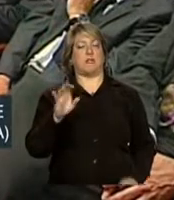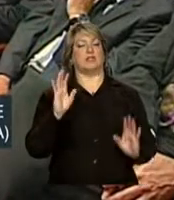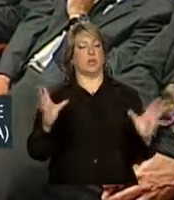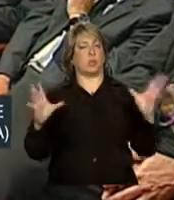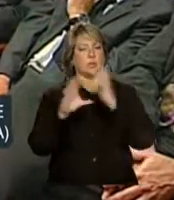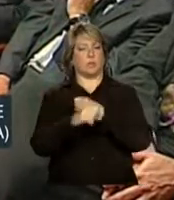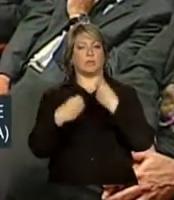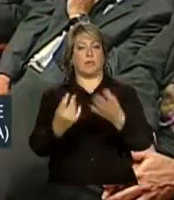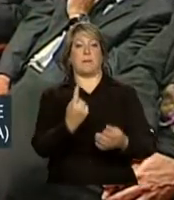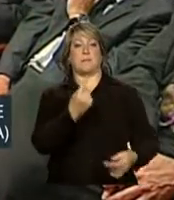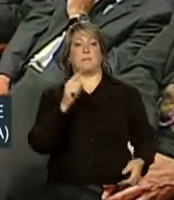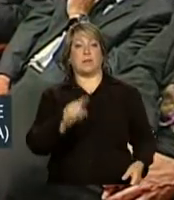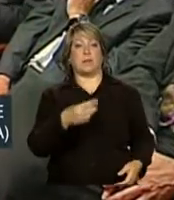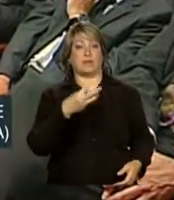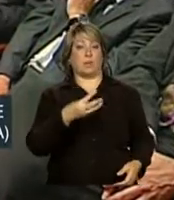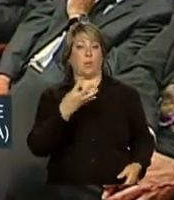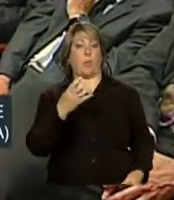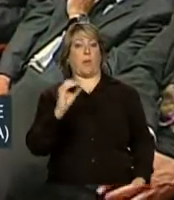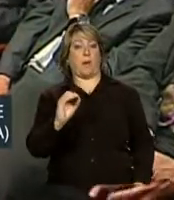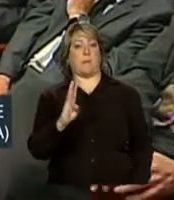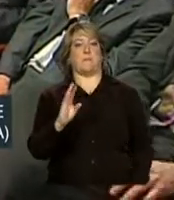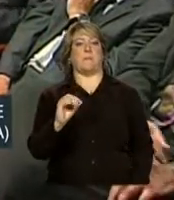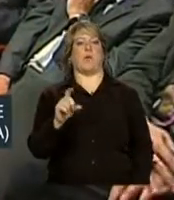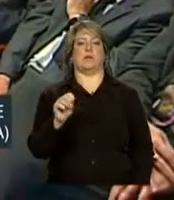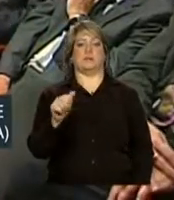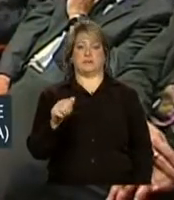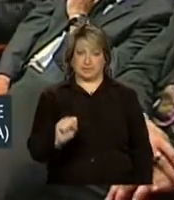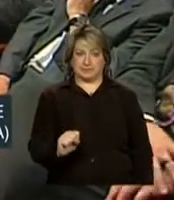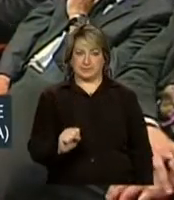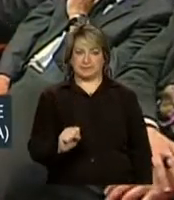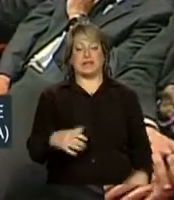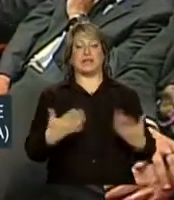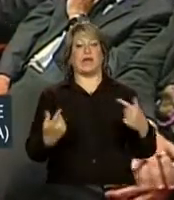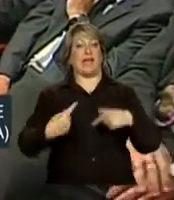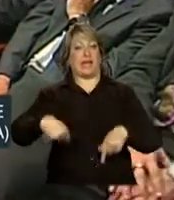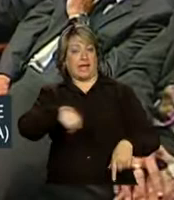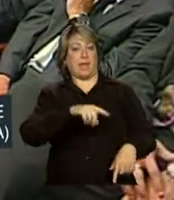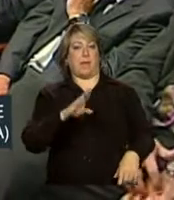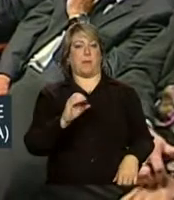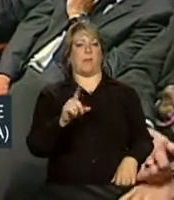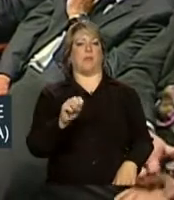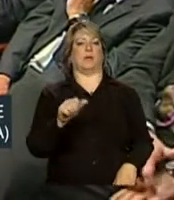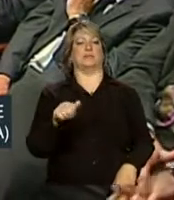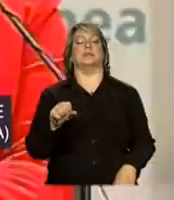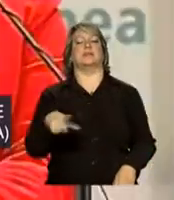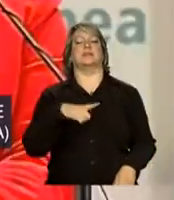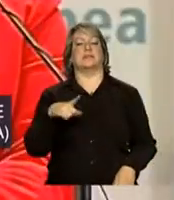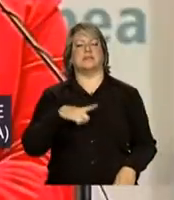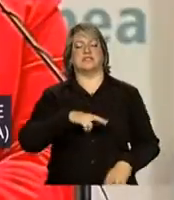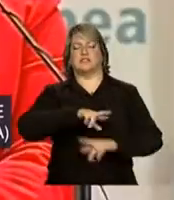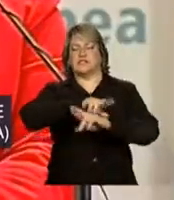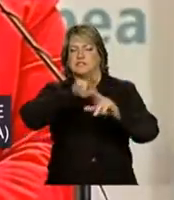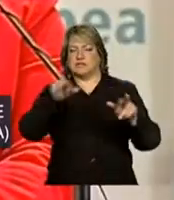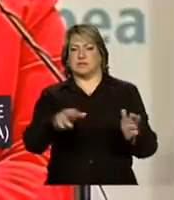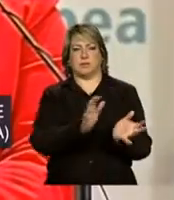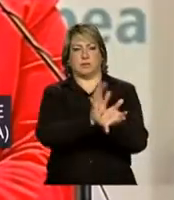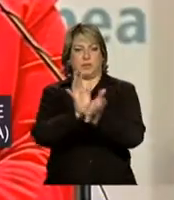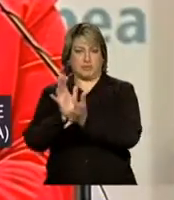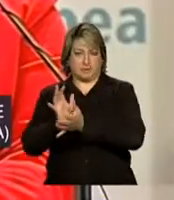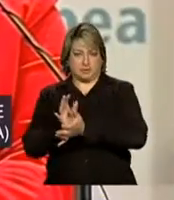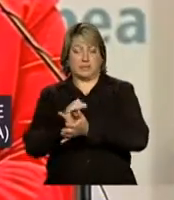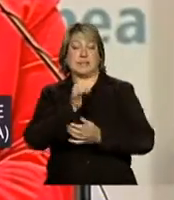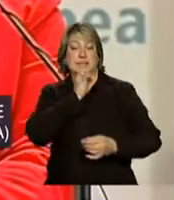concedidas 1.340 bolsas. Note-se que estas bolsas referem-se a diferentes modalidades. Citamos, por